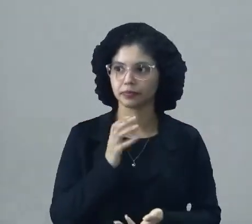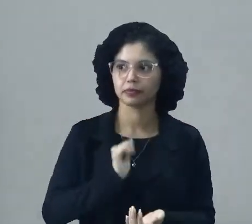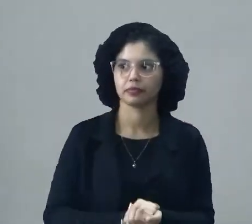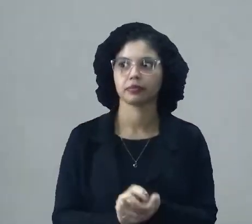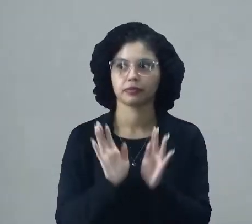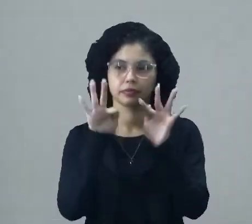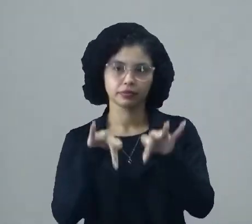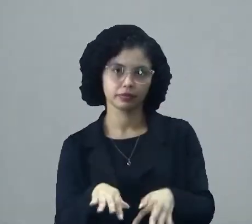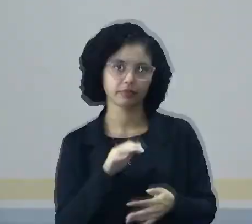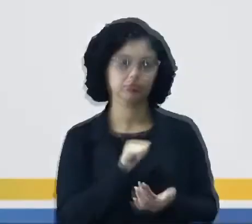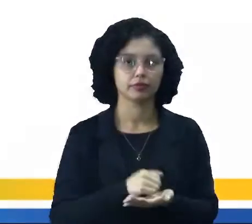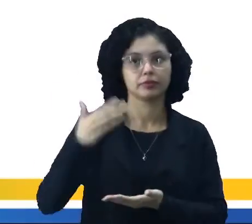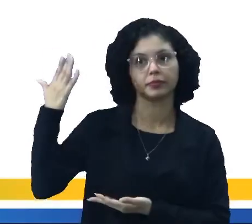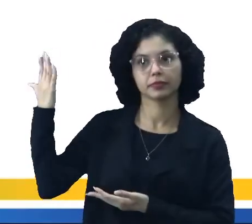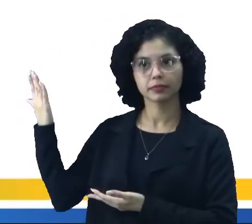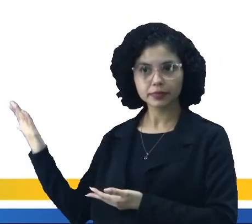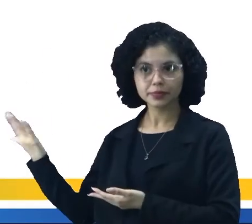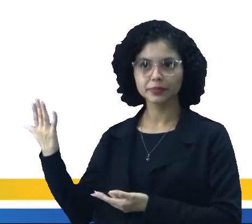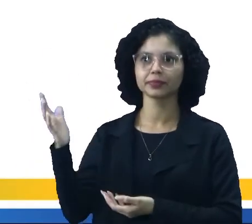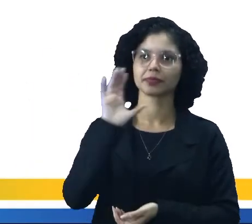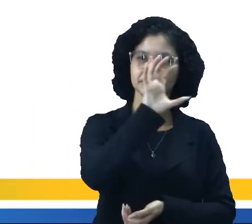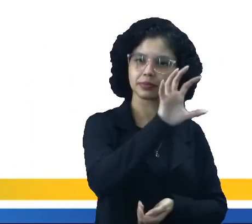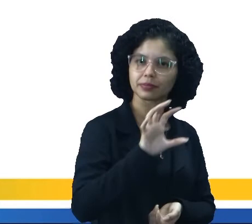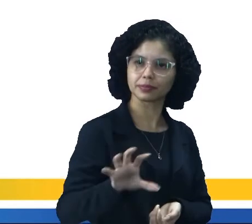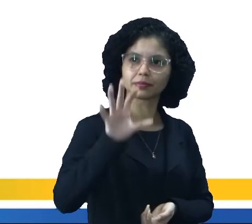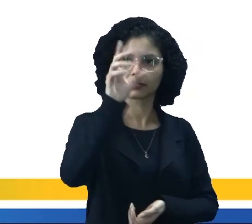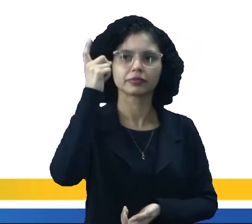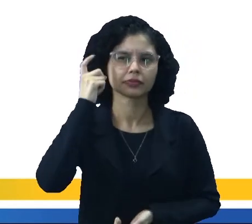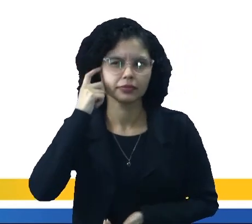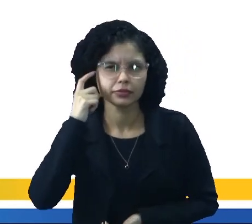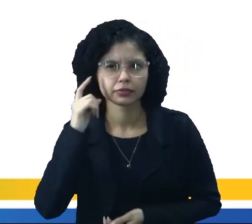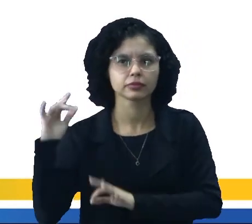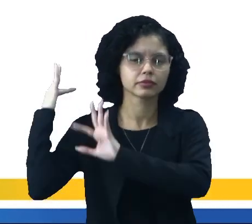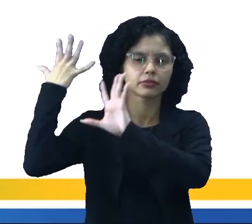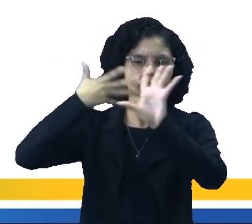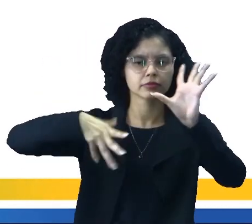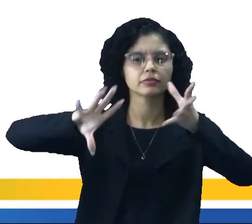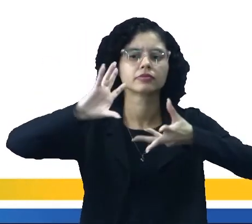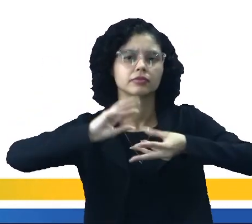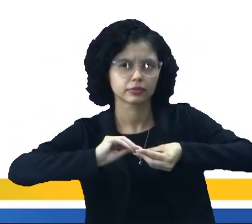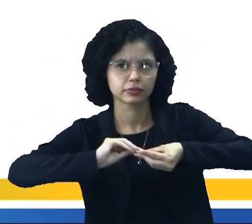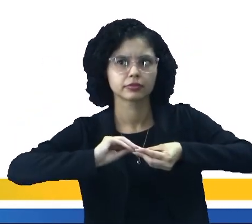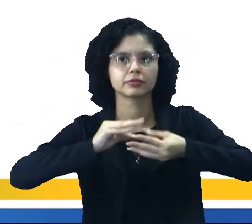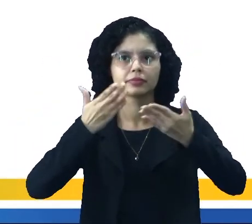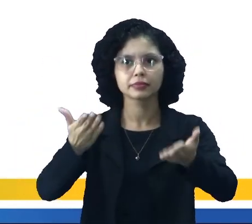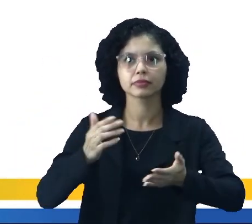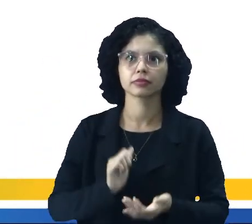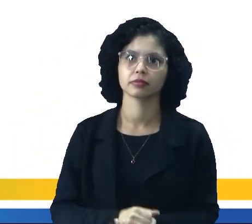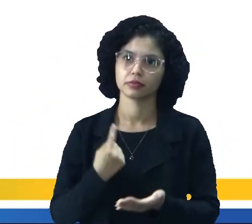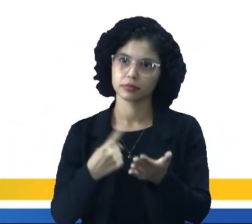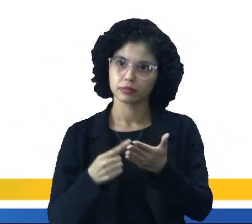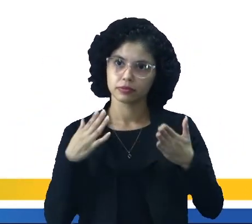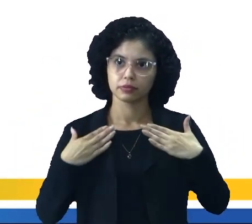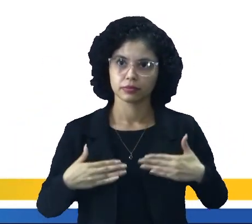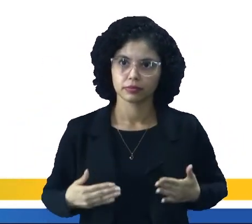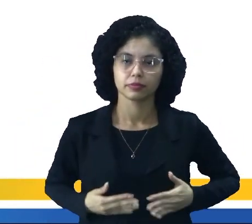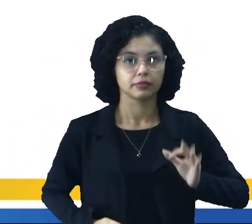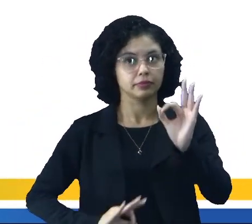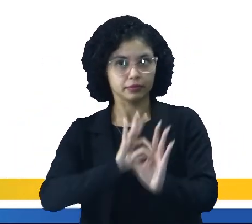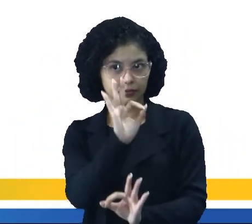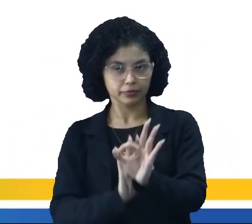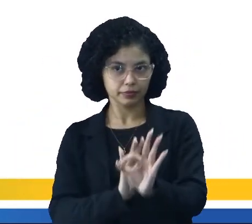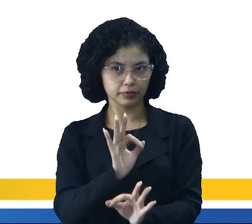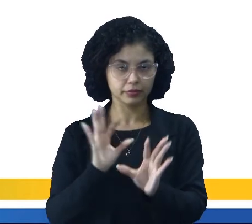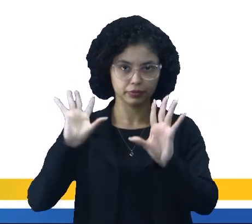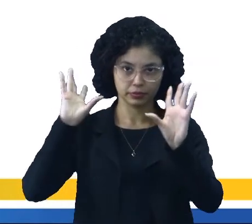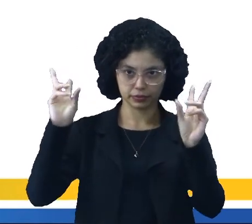aí, finalizando tudo isso, a gente apresenta o mapa mental só para resumir tudo que já foi mencionado. Temos condicionamento físico, que vai